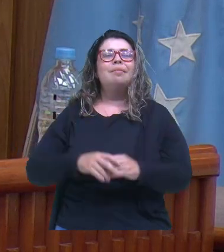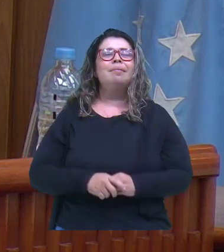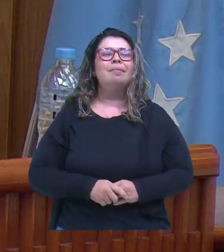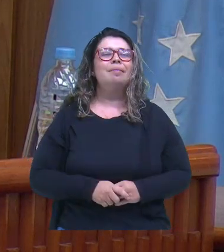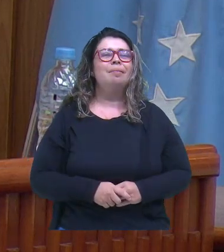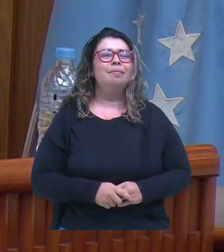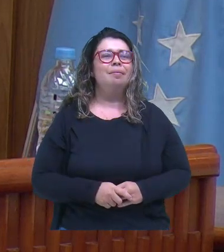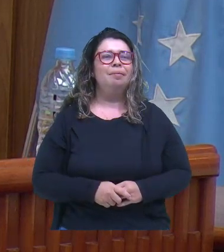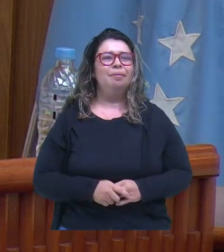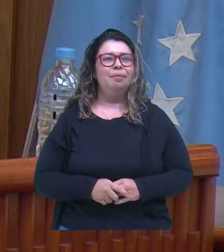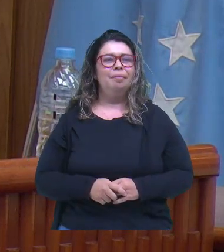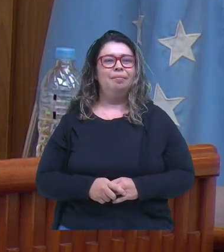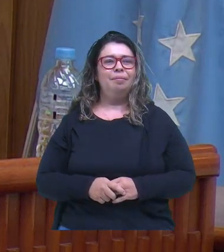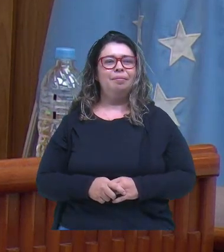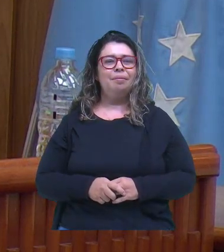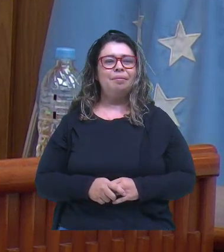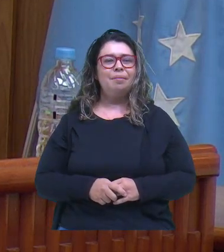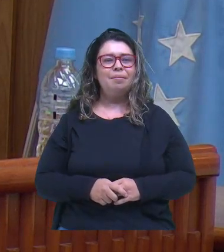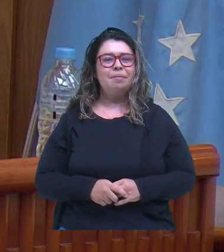gigantesco, que